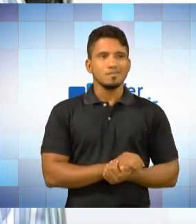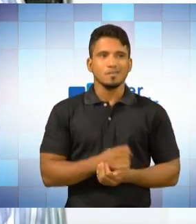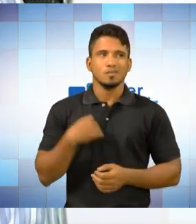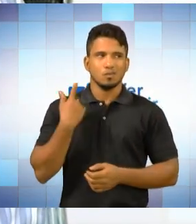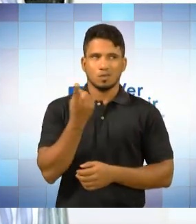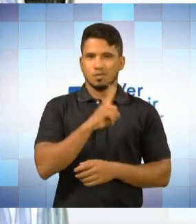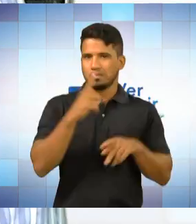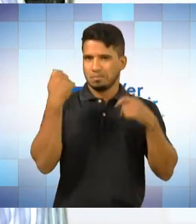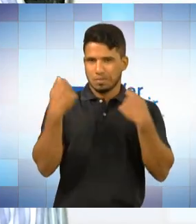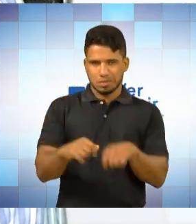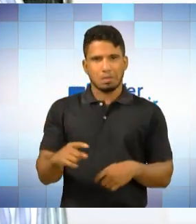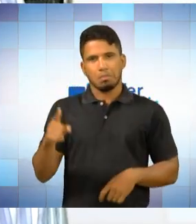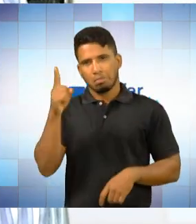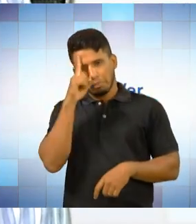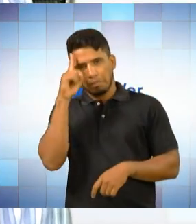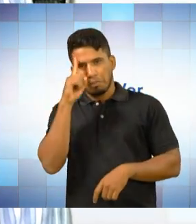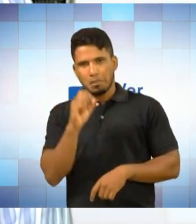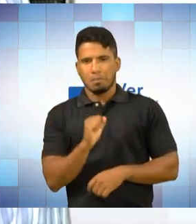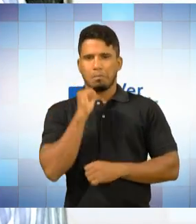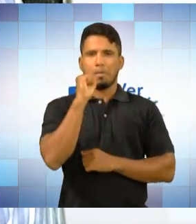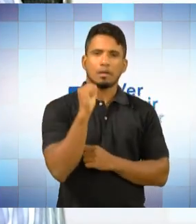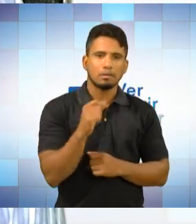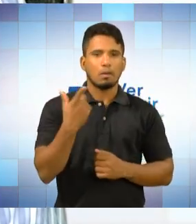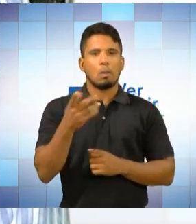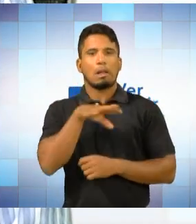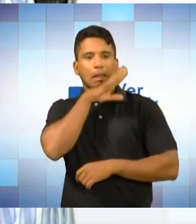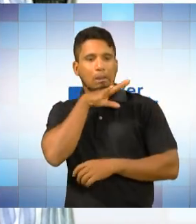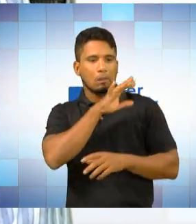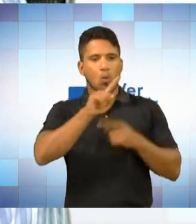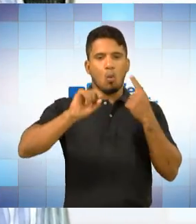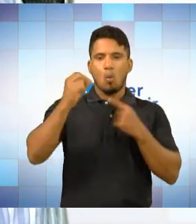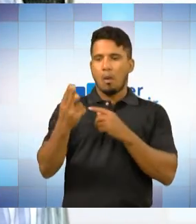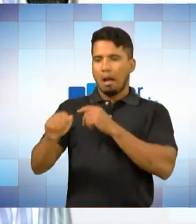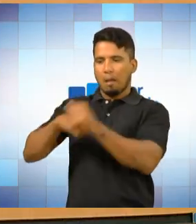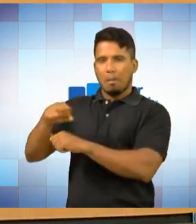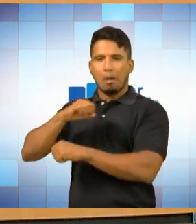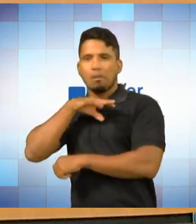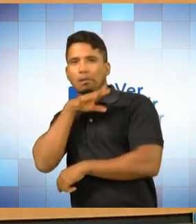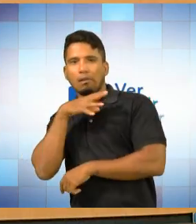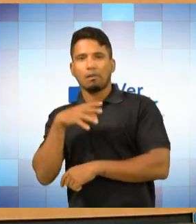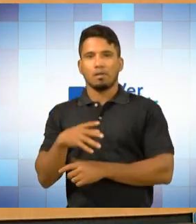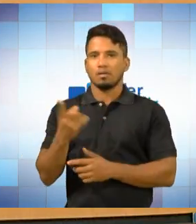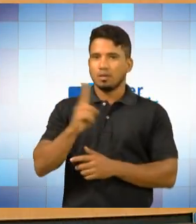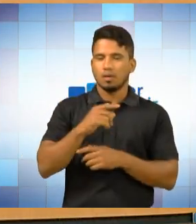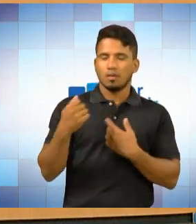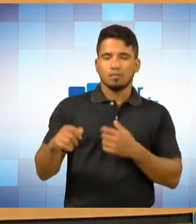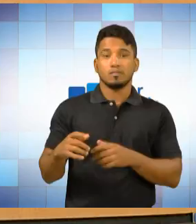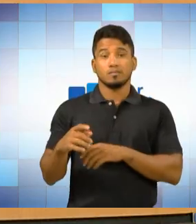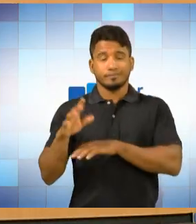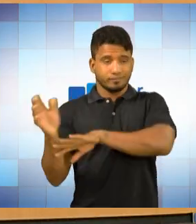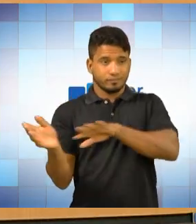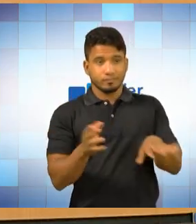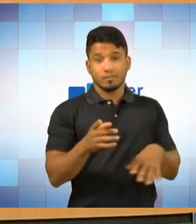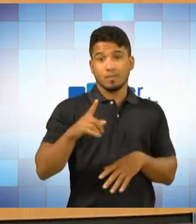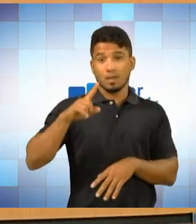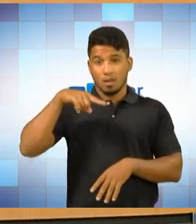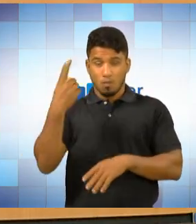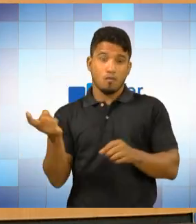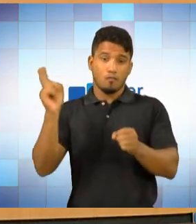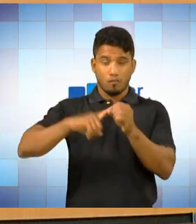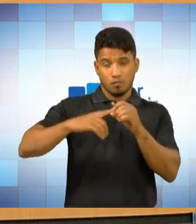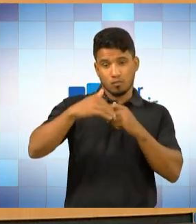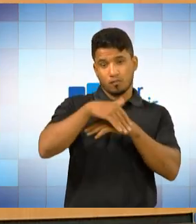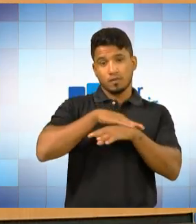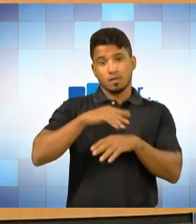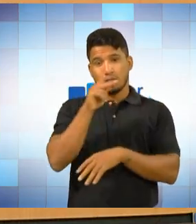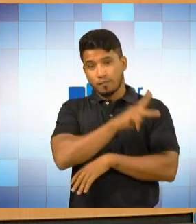não precisamos a cada dia matar um leão e deixar o outro amarrado. Tá certo. Então, daqui a pouquinho eu volto a conversar com o professor Antenilton Marques e